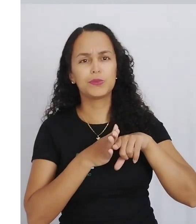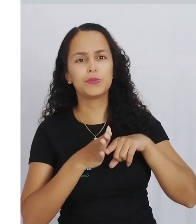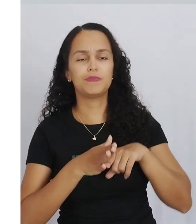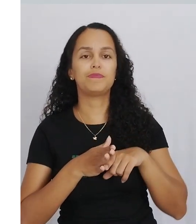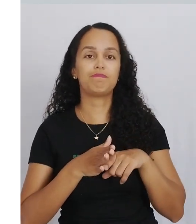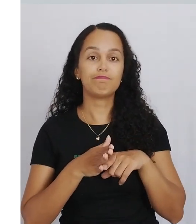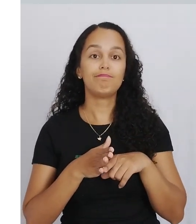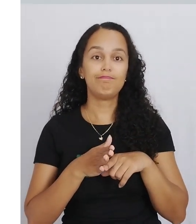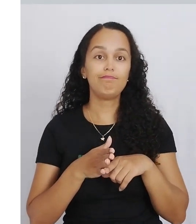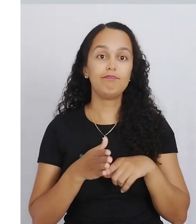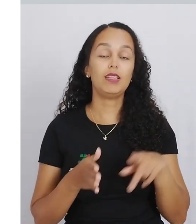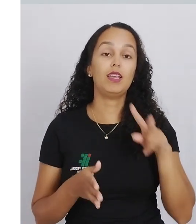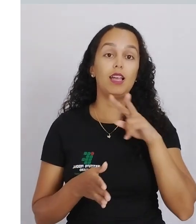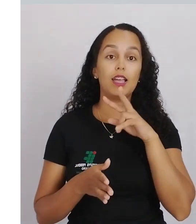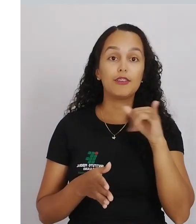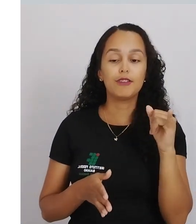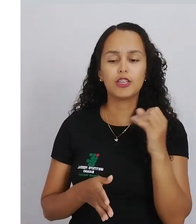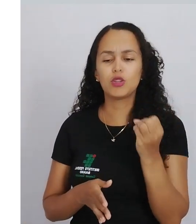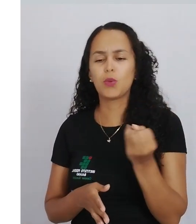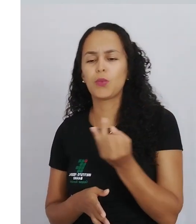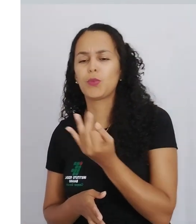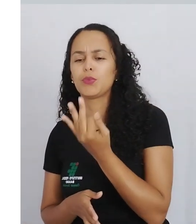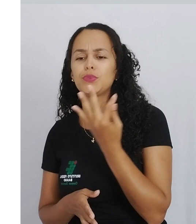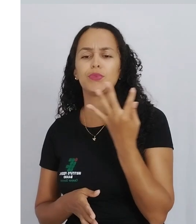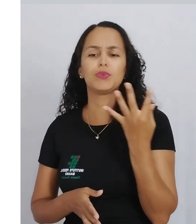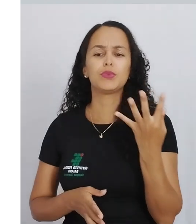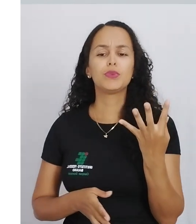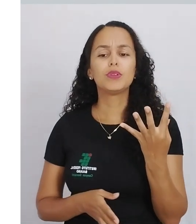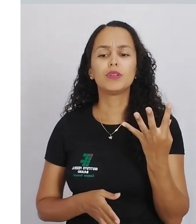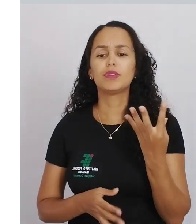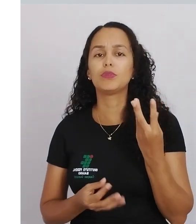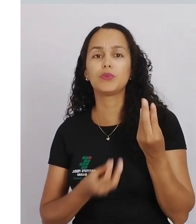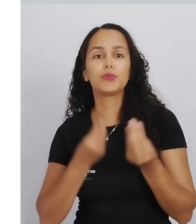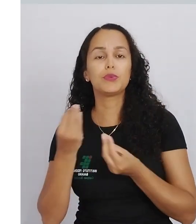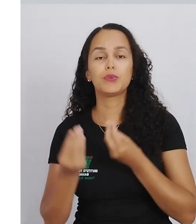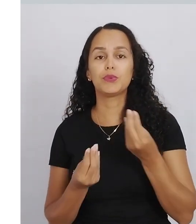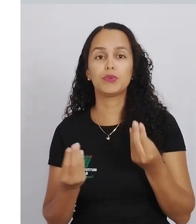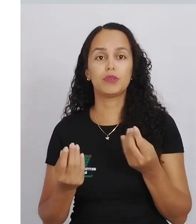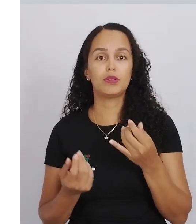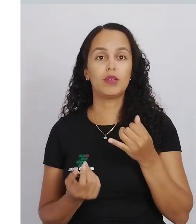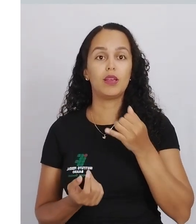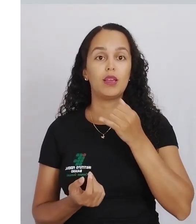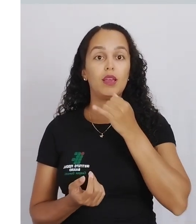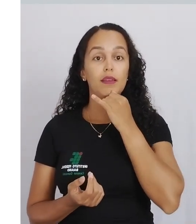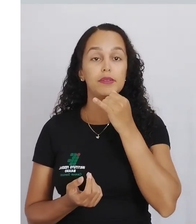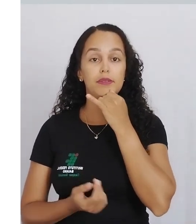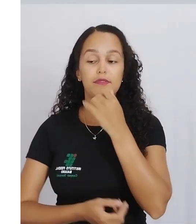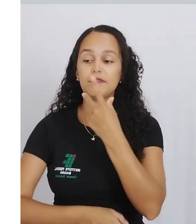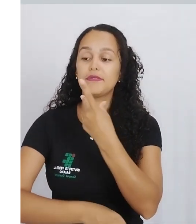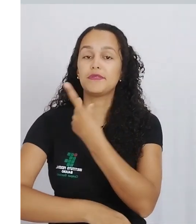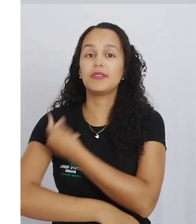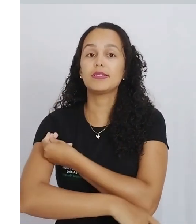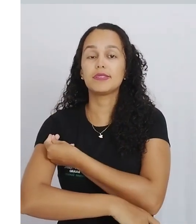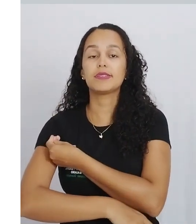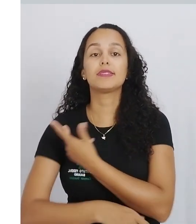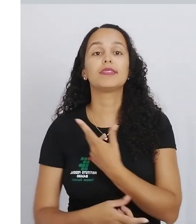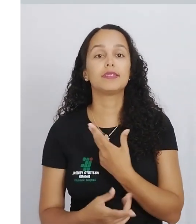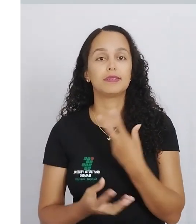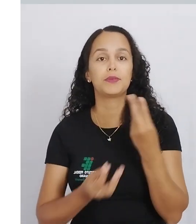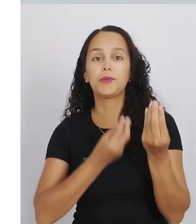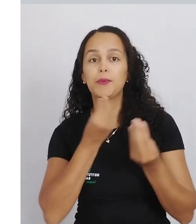análise. Então, a análise é quando você vai lá e vai quantificar esse negócio. Peraí, quanto o exemplo da